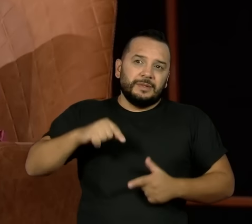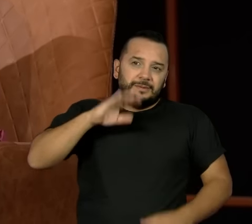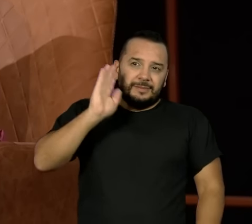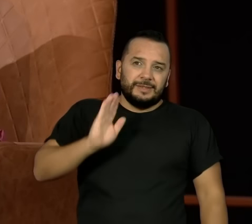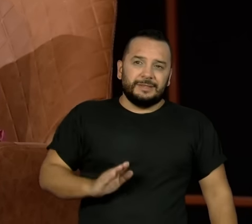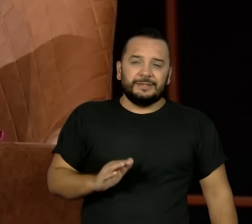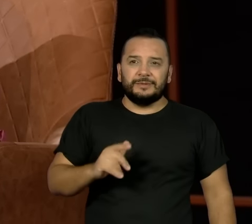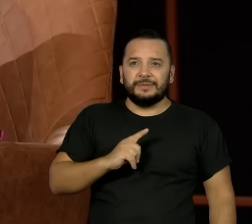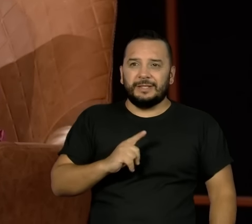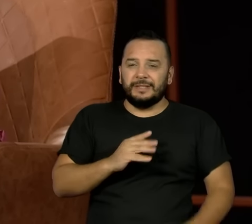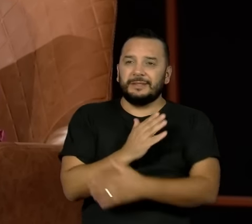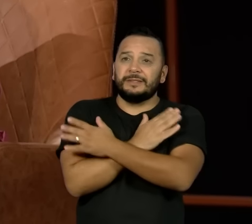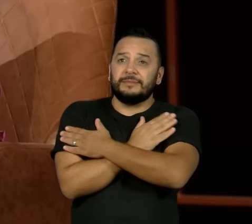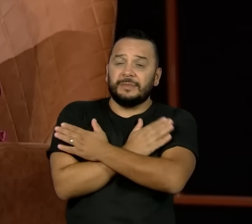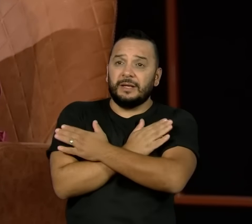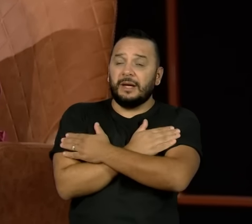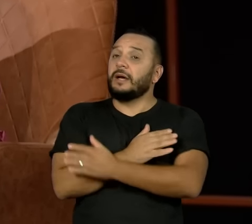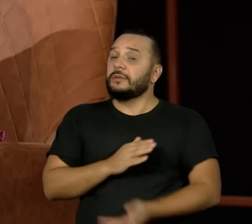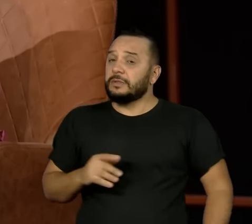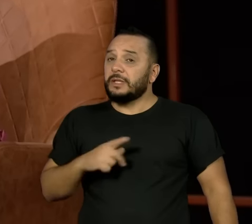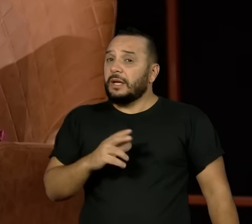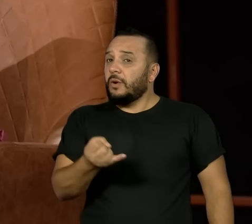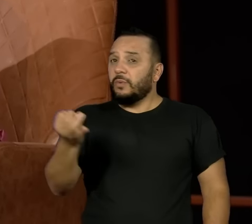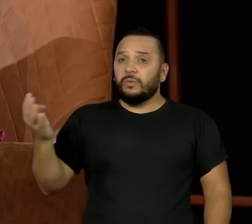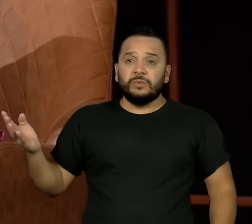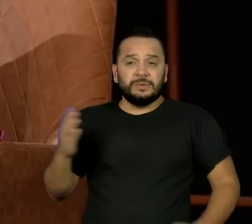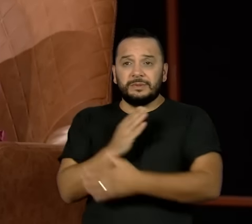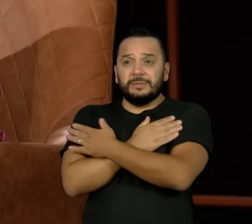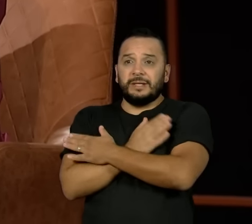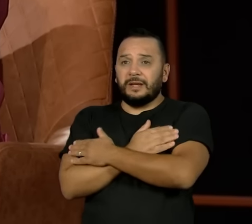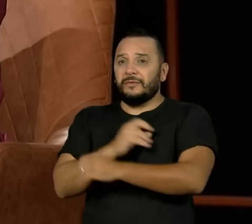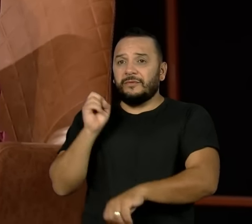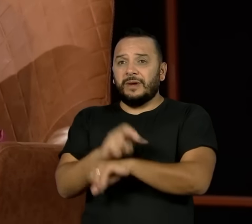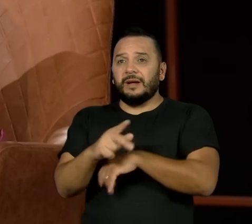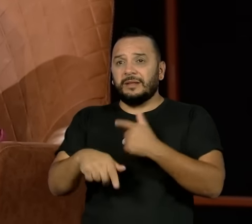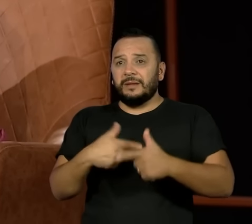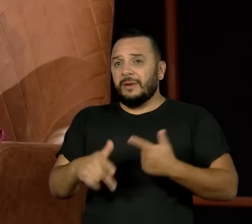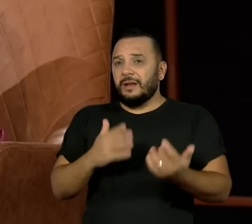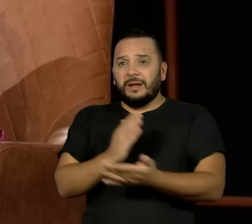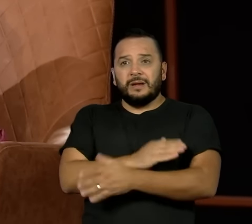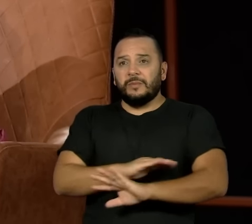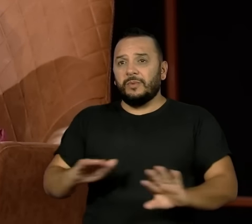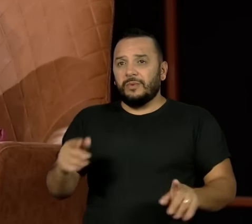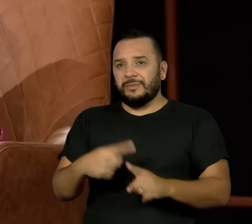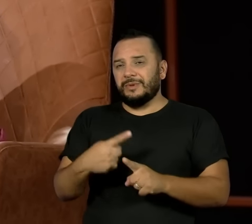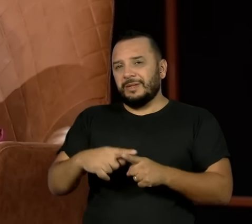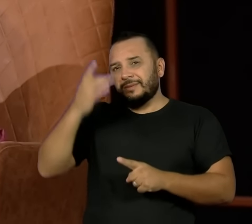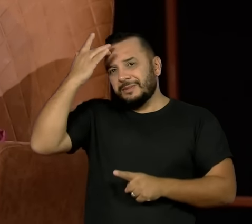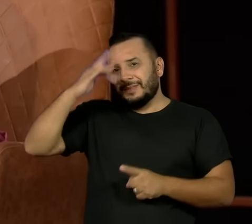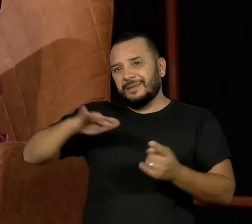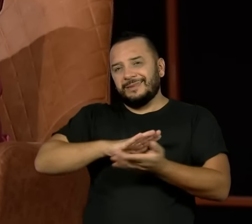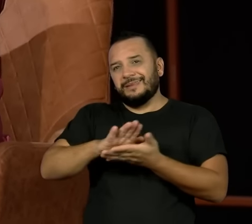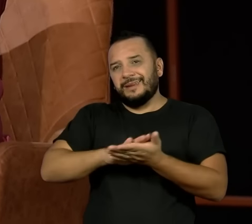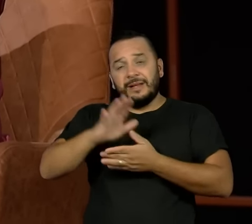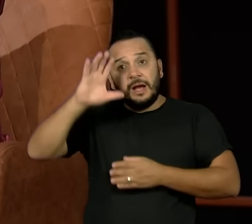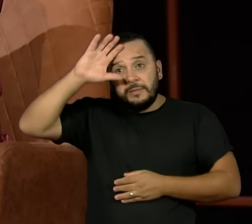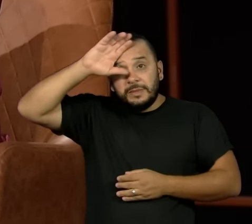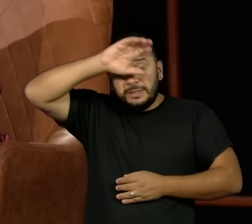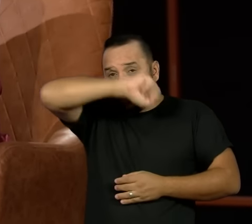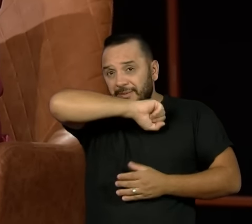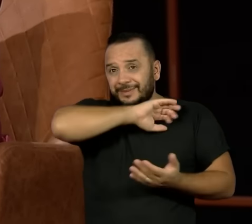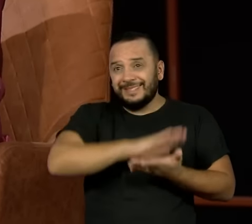nossos desempregados, muitos deles não terão emprego, porque não sabem nada. Eles não aprenderam nada. O certo seria a